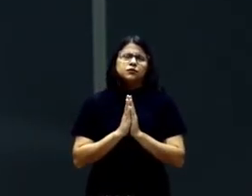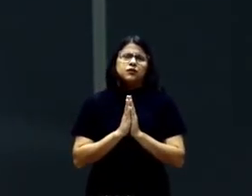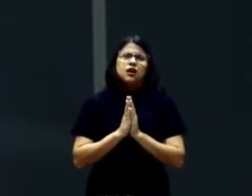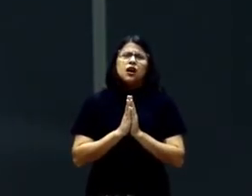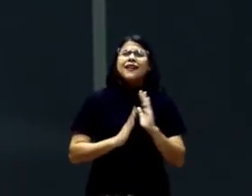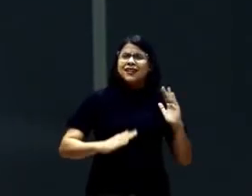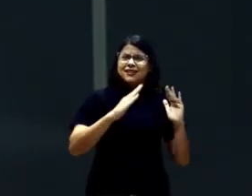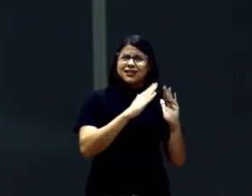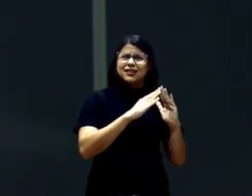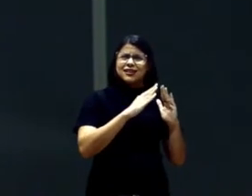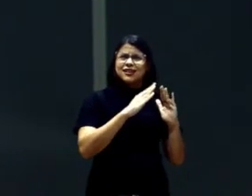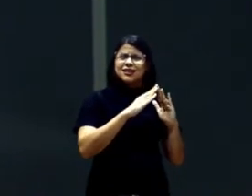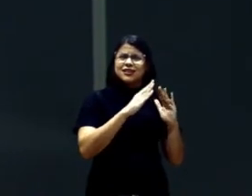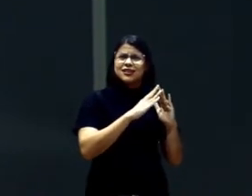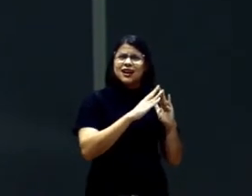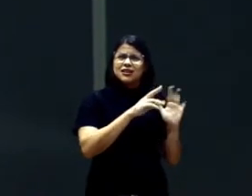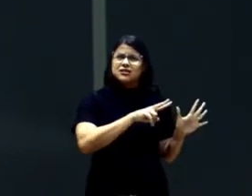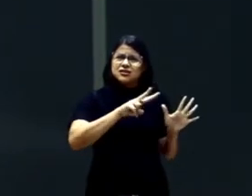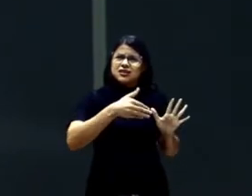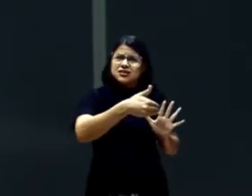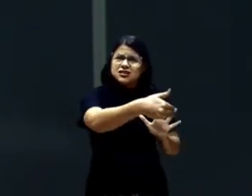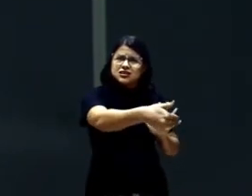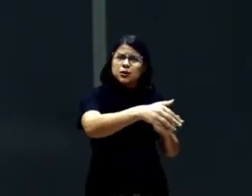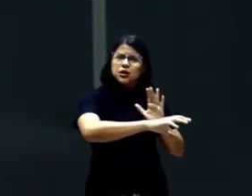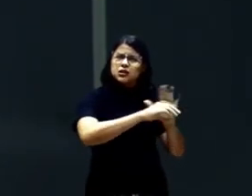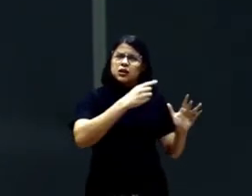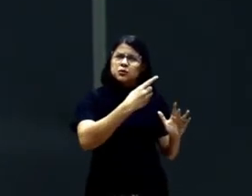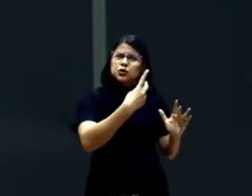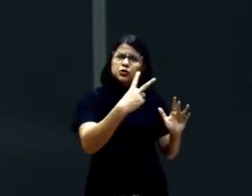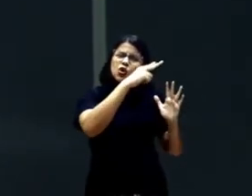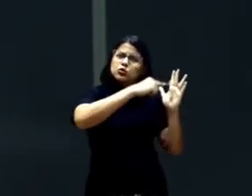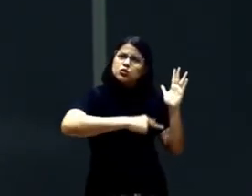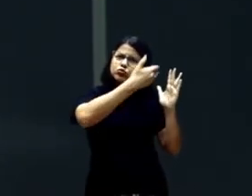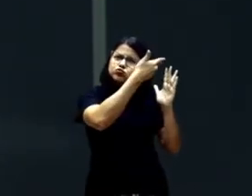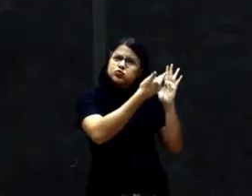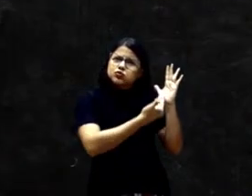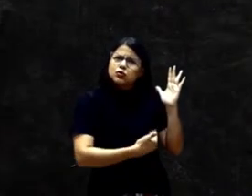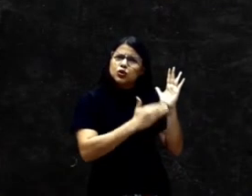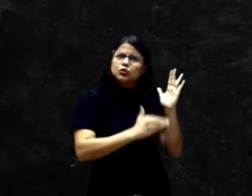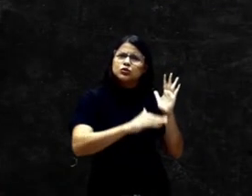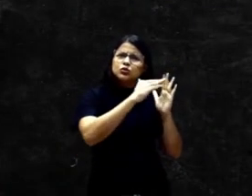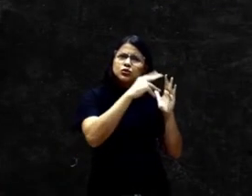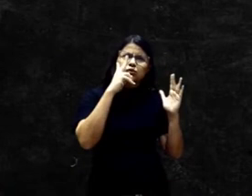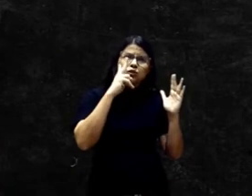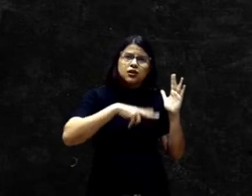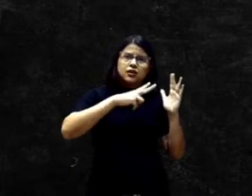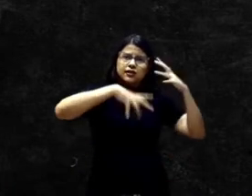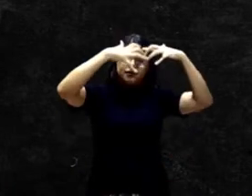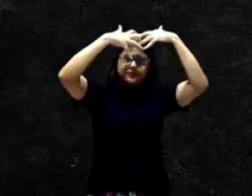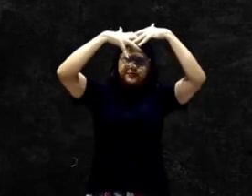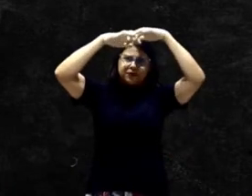12 inteiro durante essa semana. Vai ser de bênção. O texto vai dizer assim: